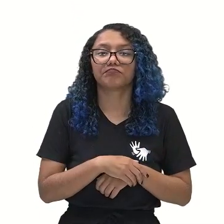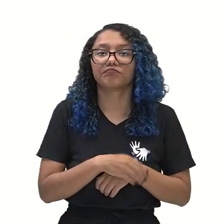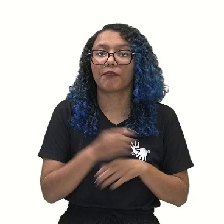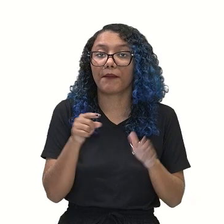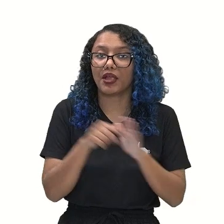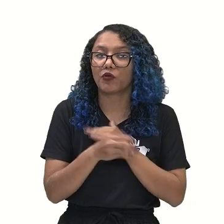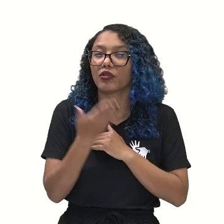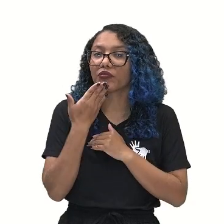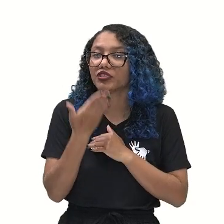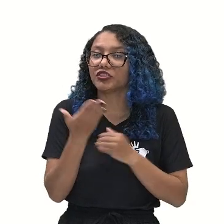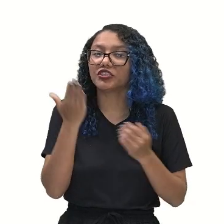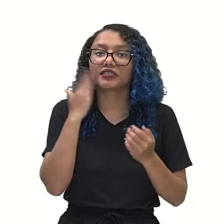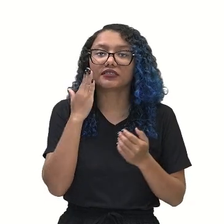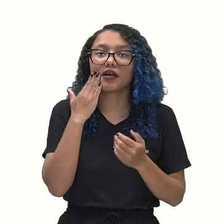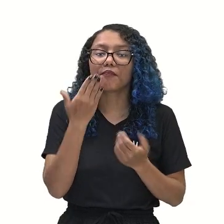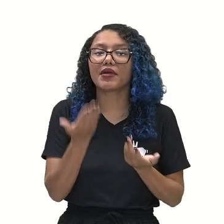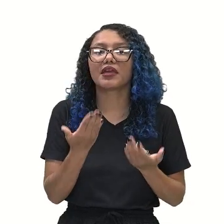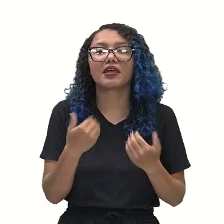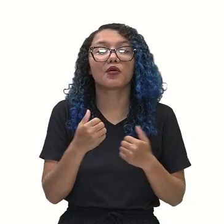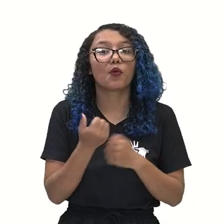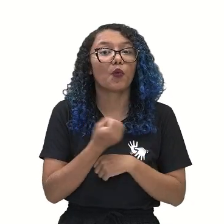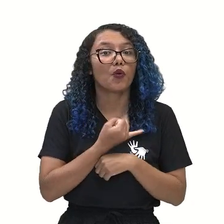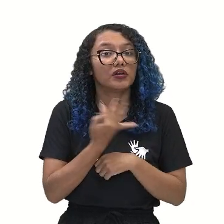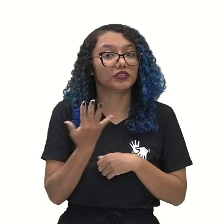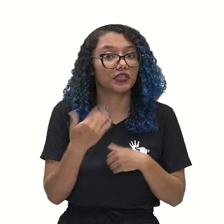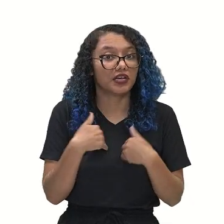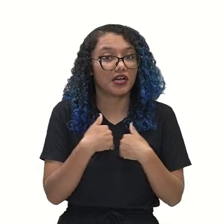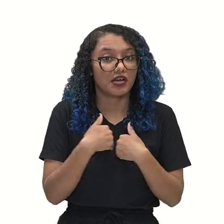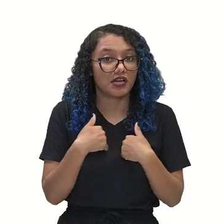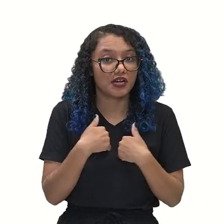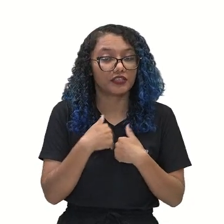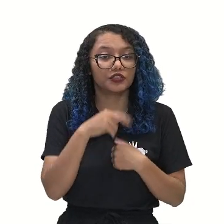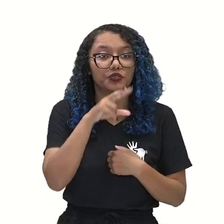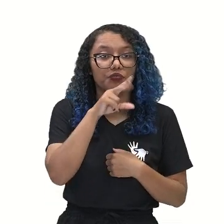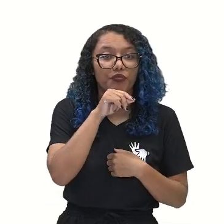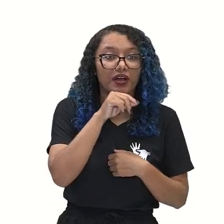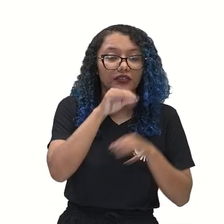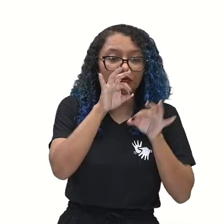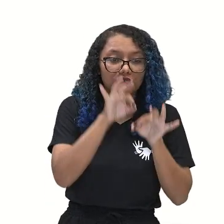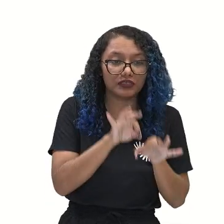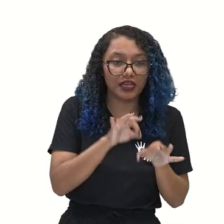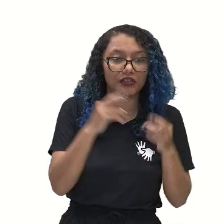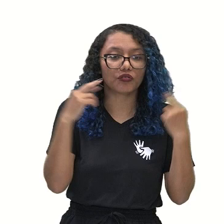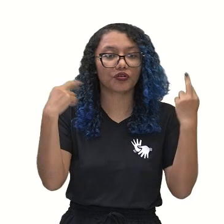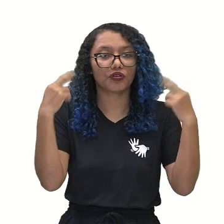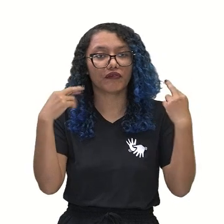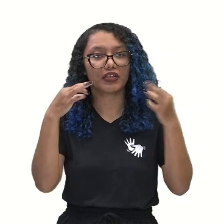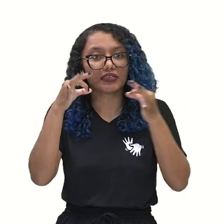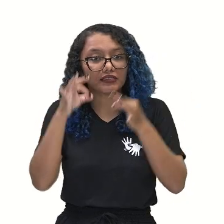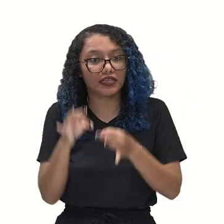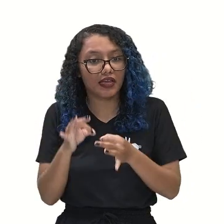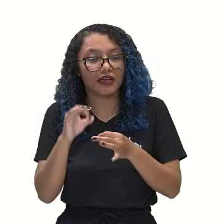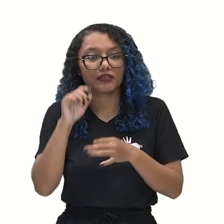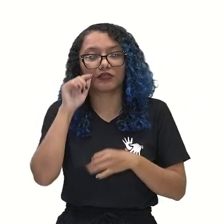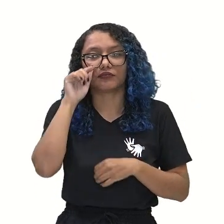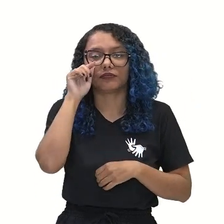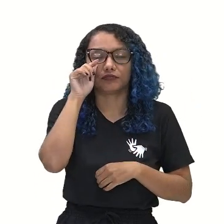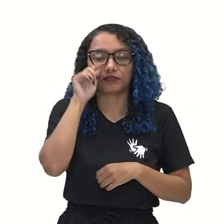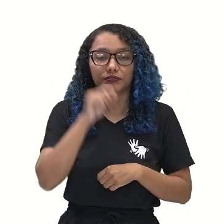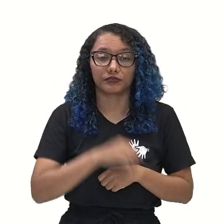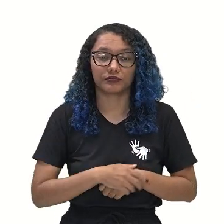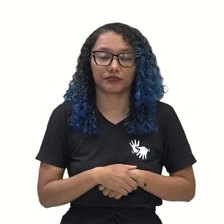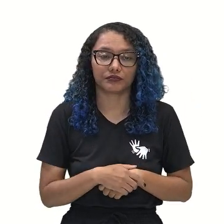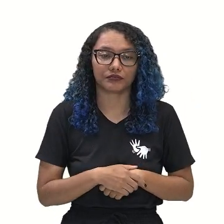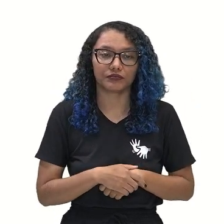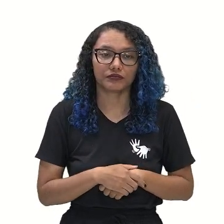situação problema, o quantitativo de patos e o